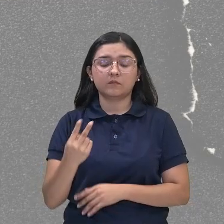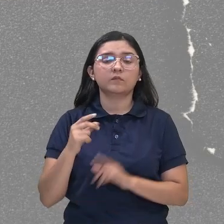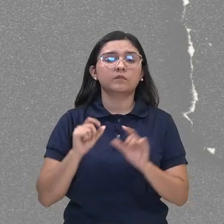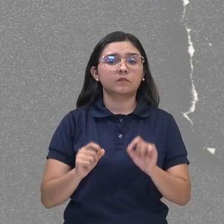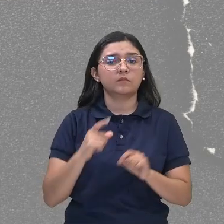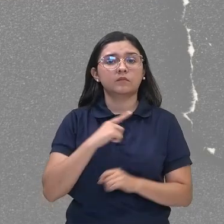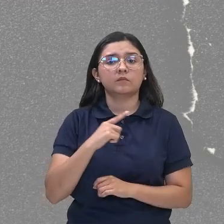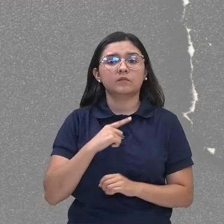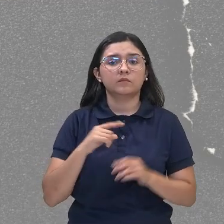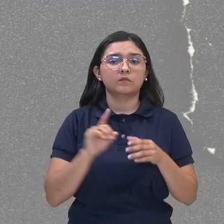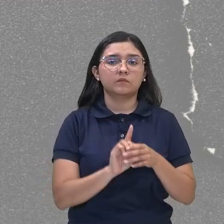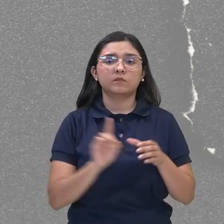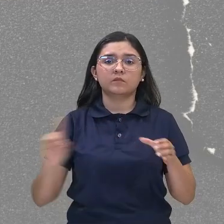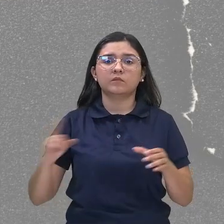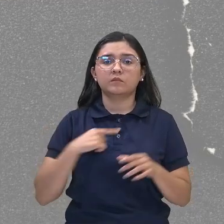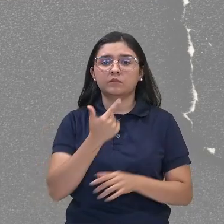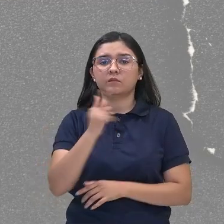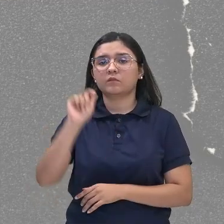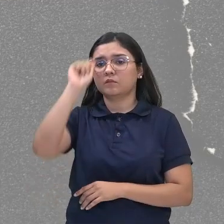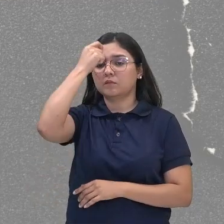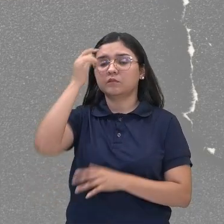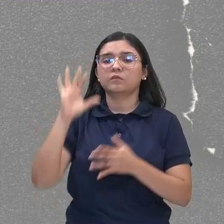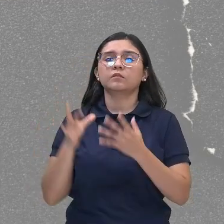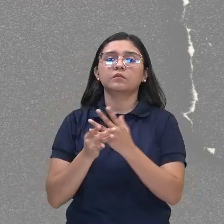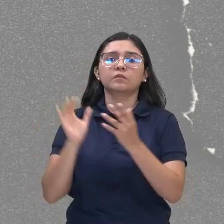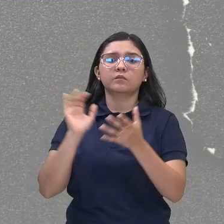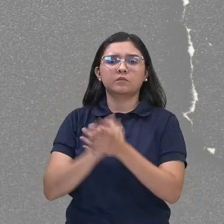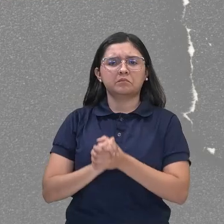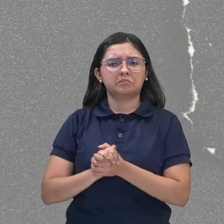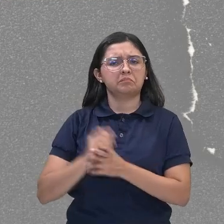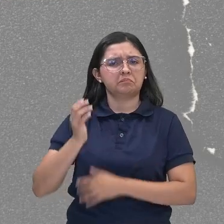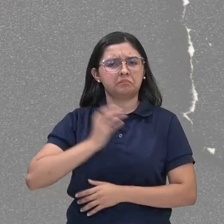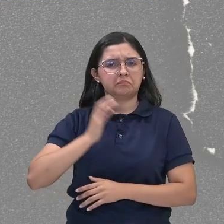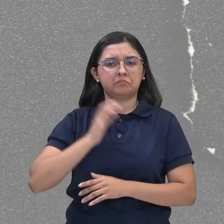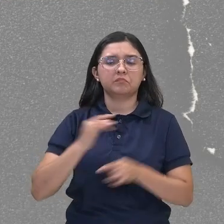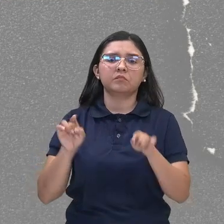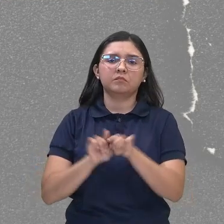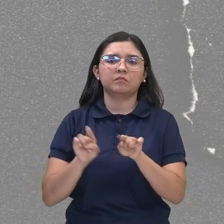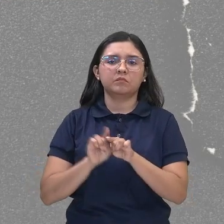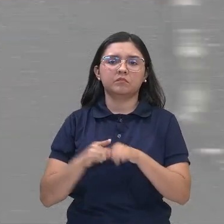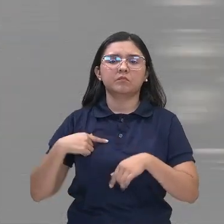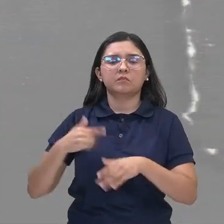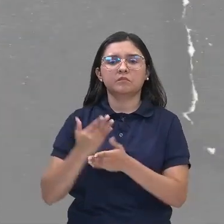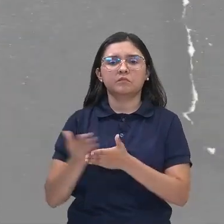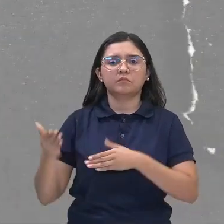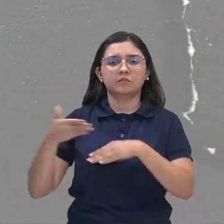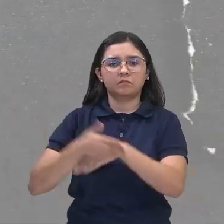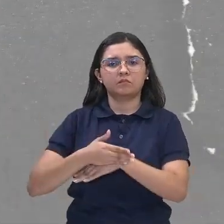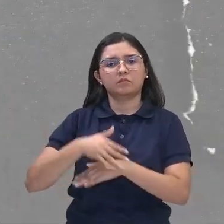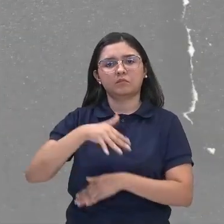foi exilado para Moçambique, onde se casou, enriqueceu e se envolveu com a política local.